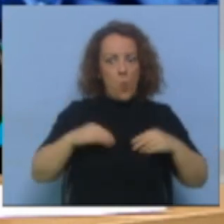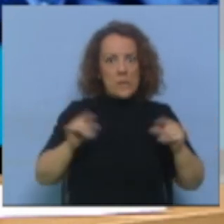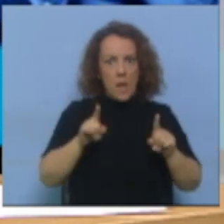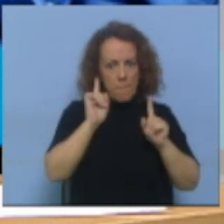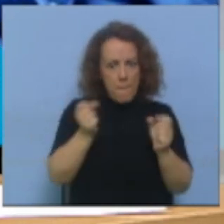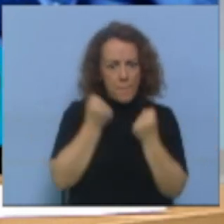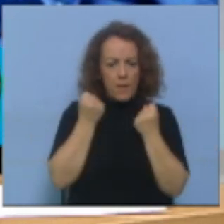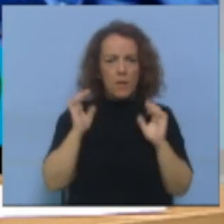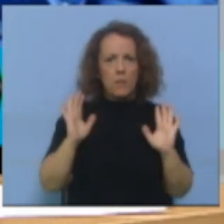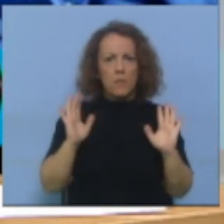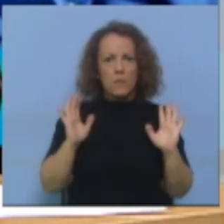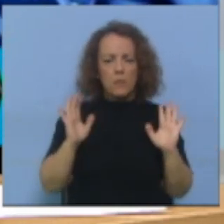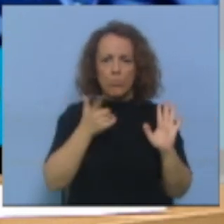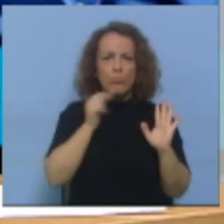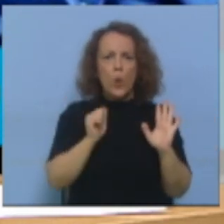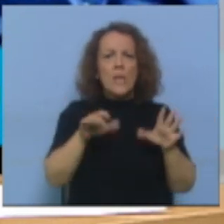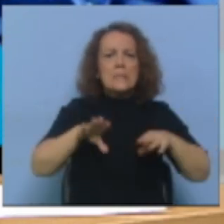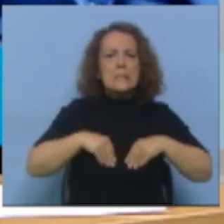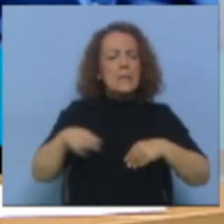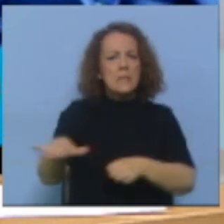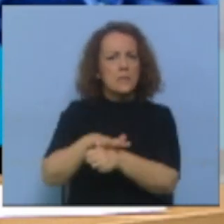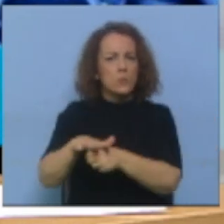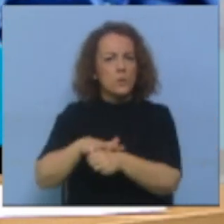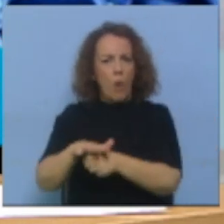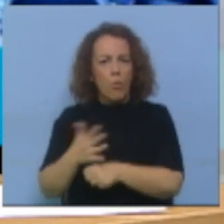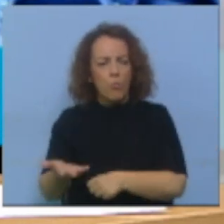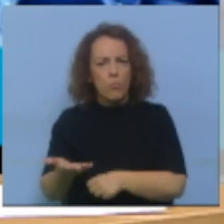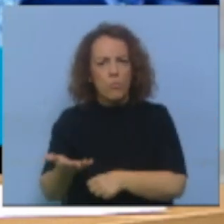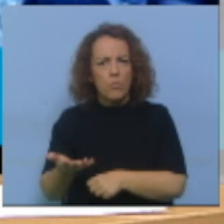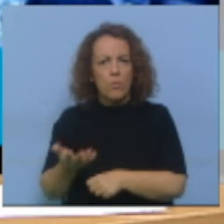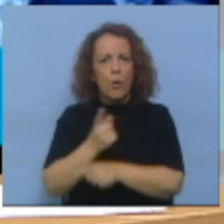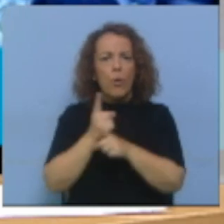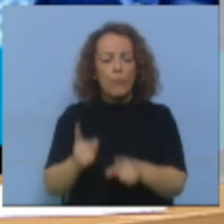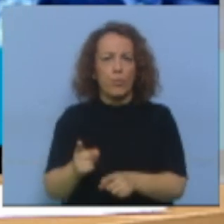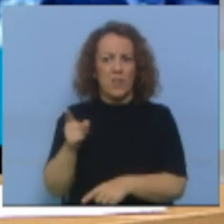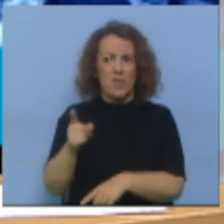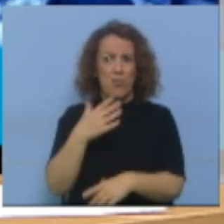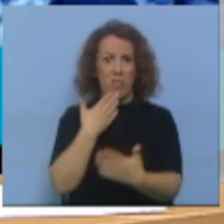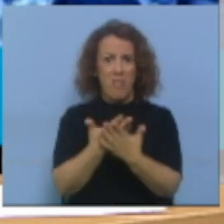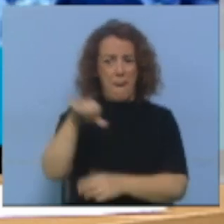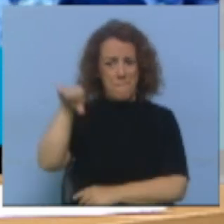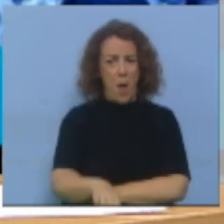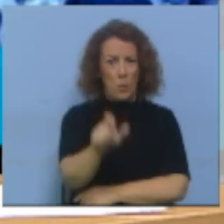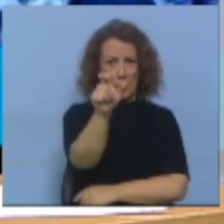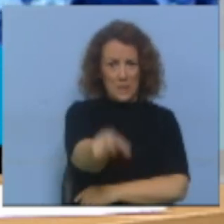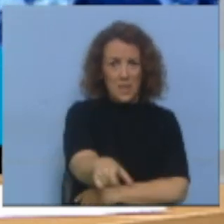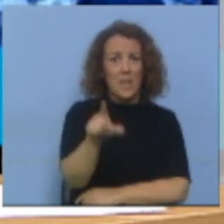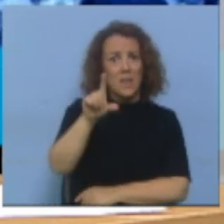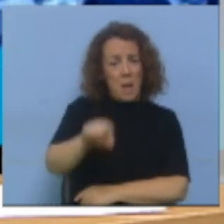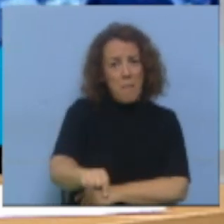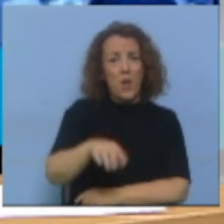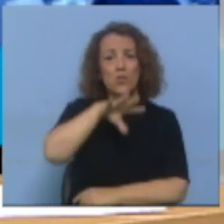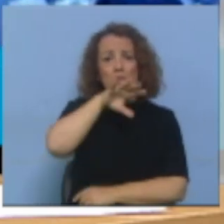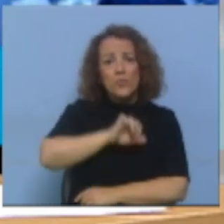Recuso. Não pactuo com essa situação. Porque não só é maléfica para si, mas também para os